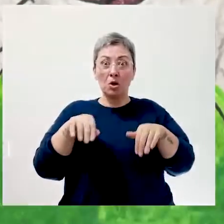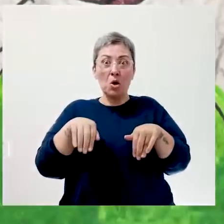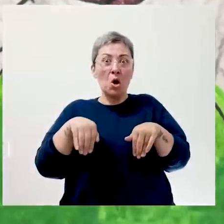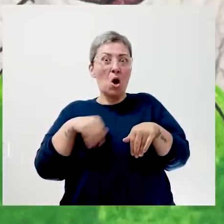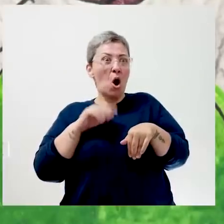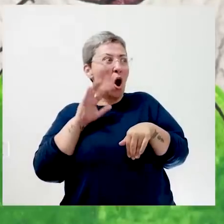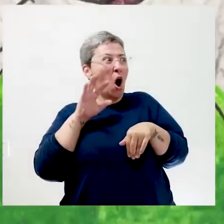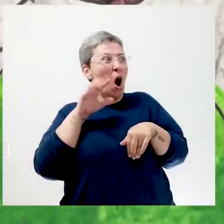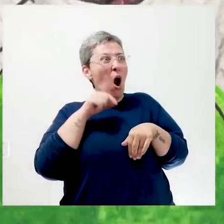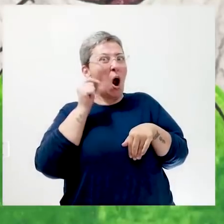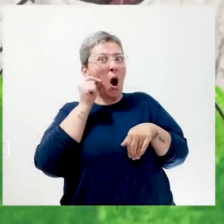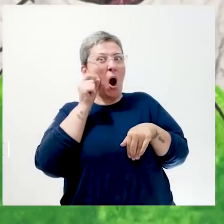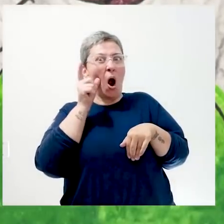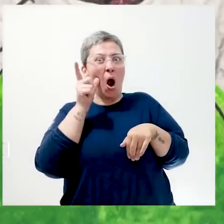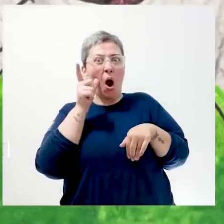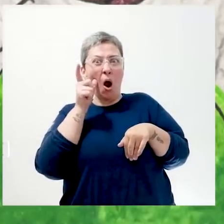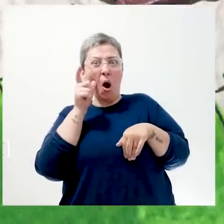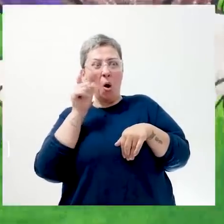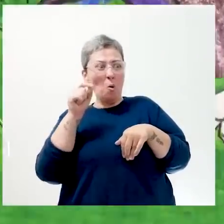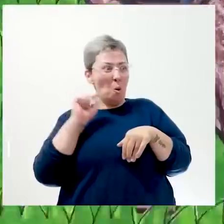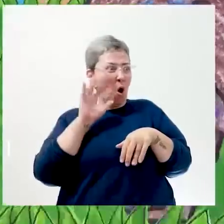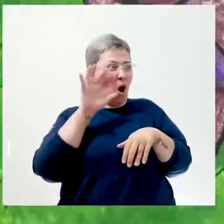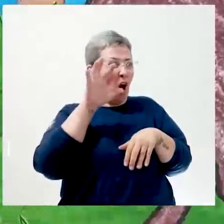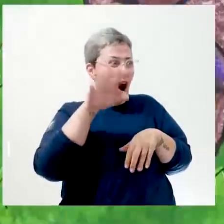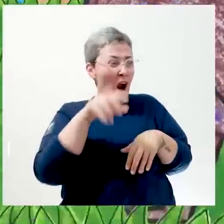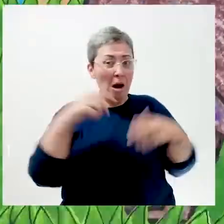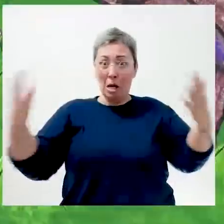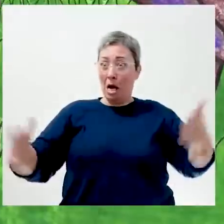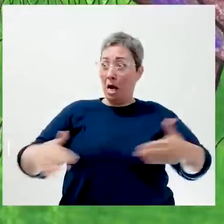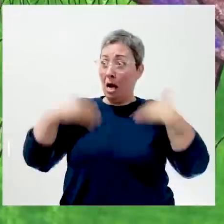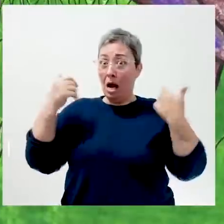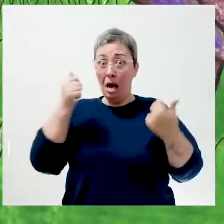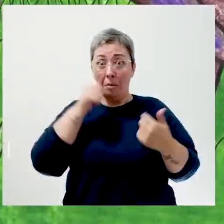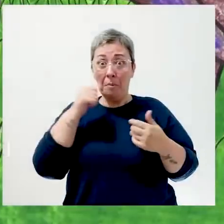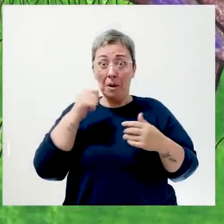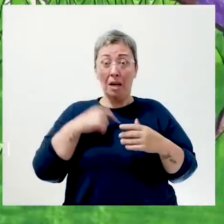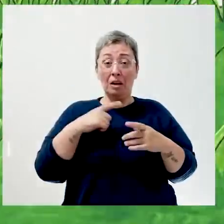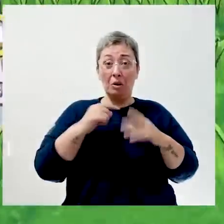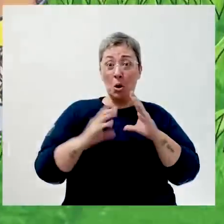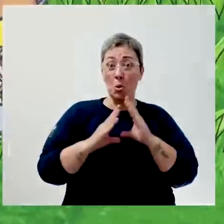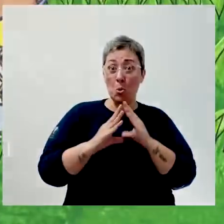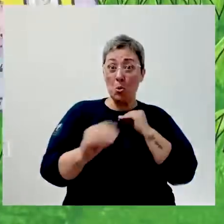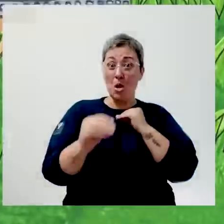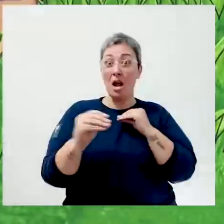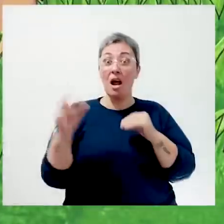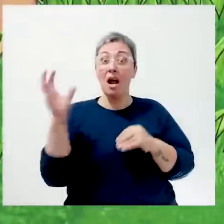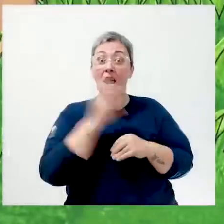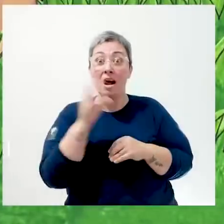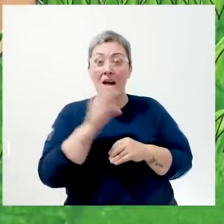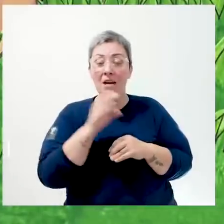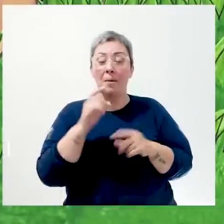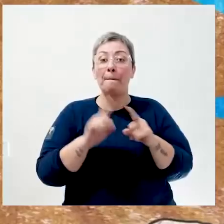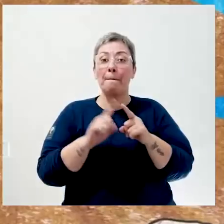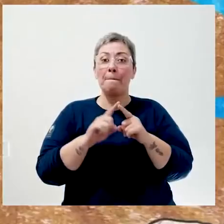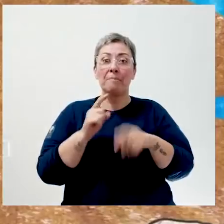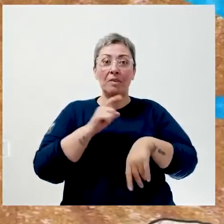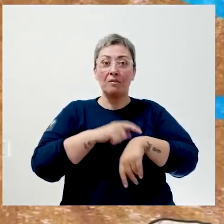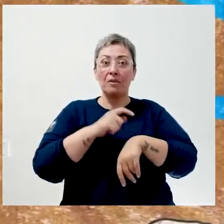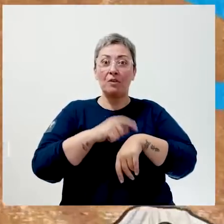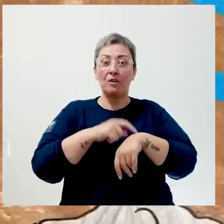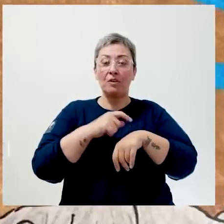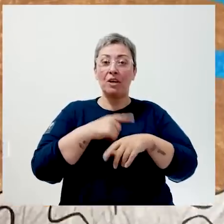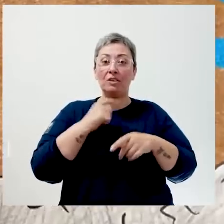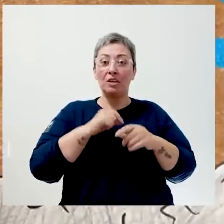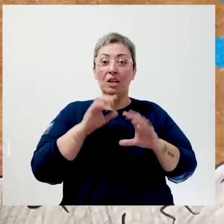Tiranossauro Rex acordou do seu cochilo, dando um baita susto na nossa viajante. Manu saiu rapidamente de lá e foi parar